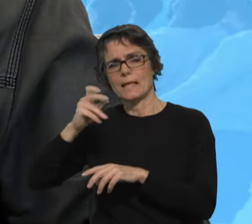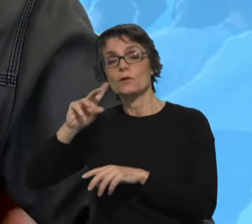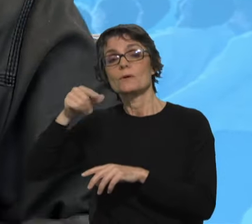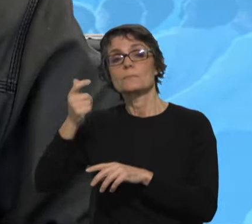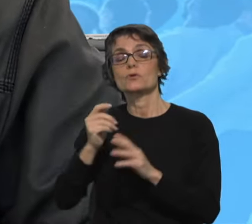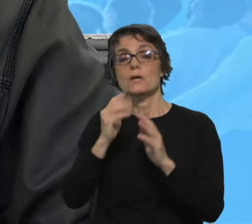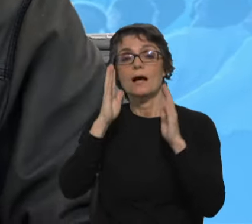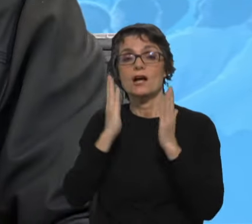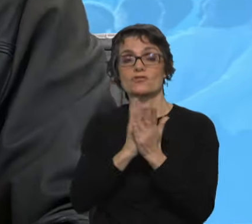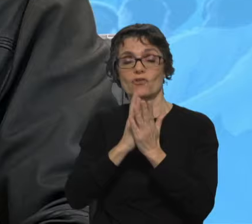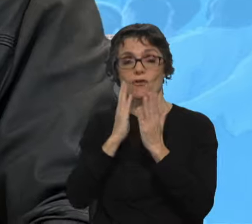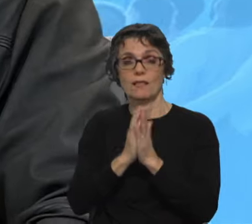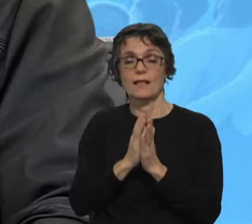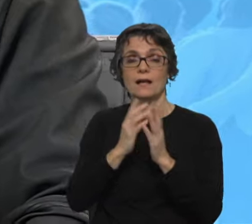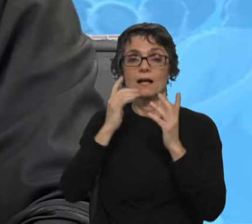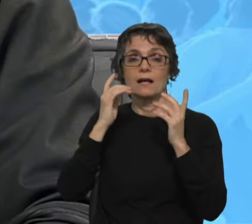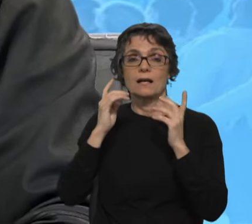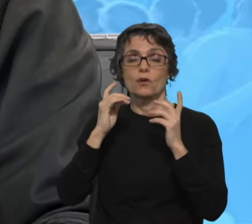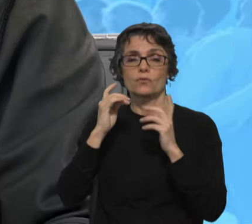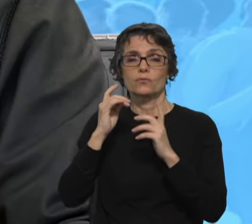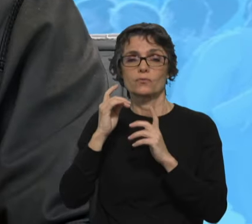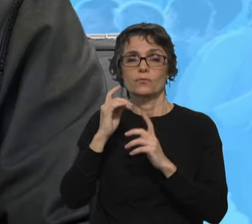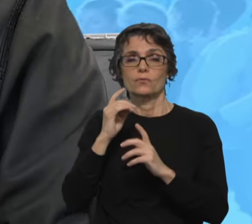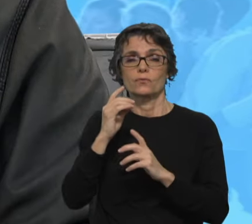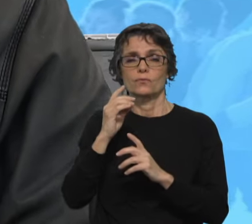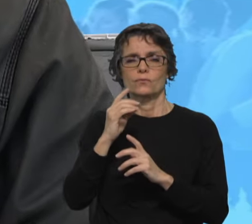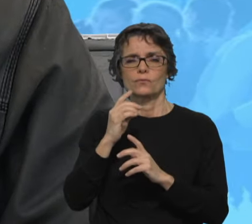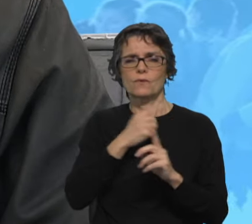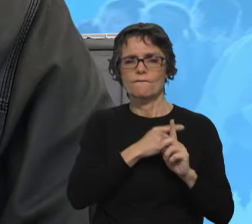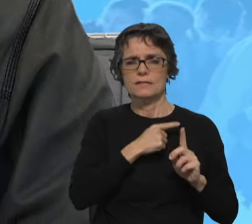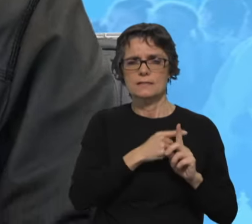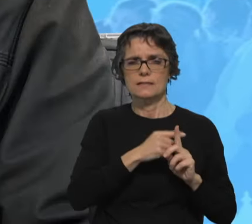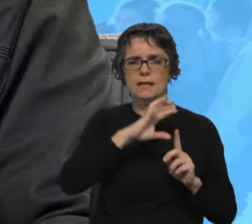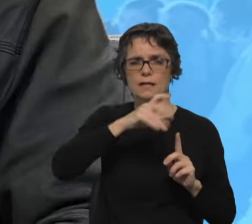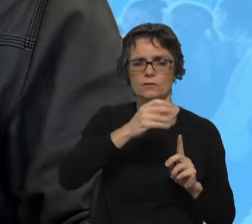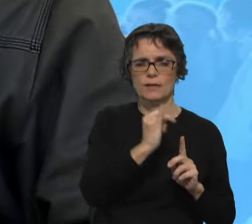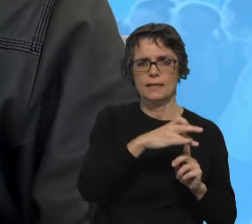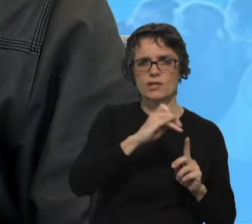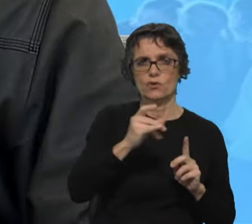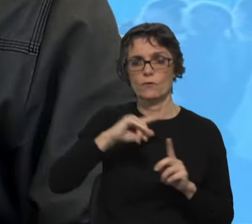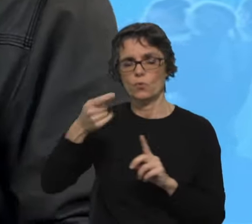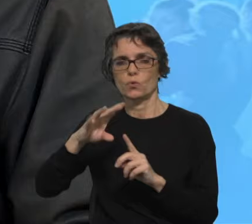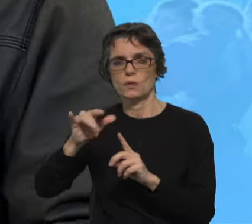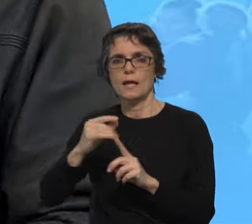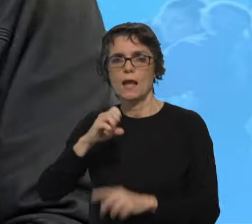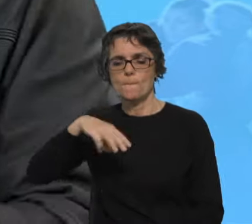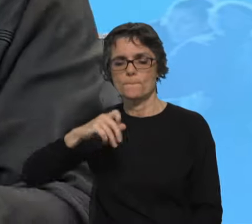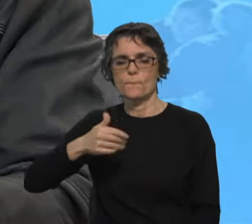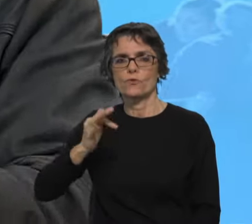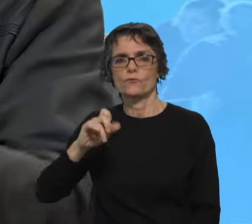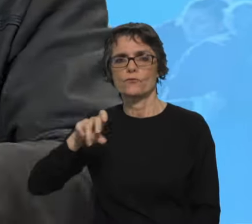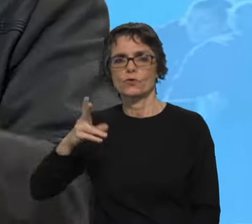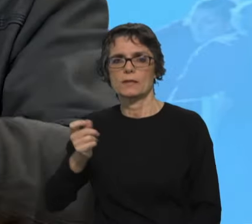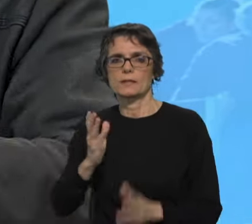Francis canos um em idanha à Nova e e e outro em em monfortinho e não há dúvida alguma que os Conventos